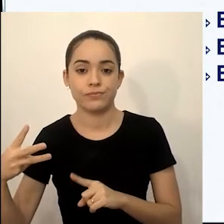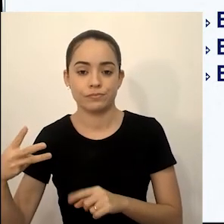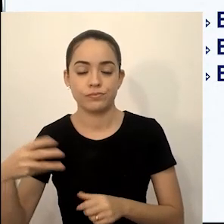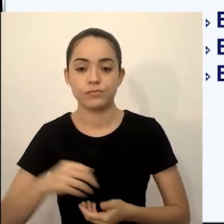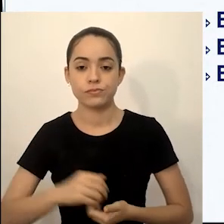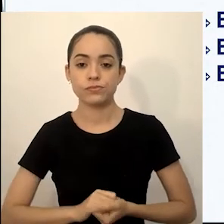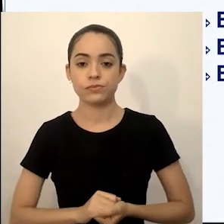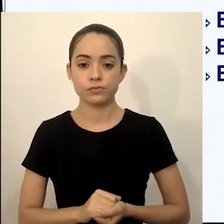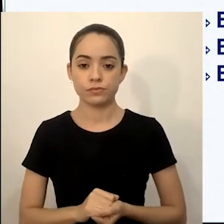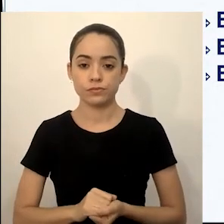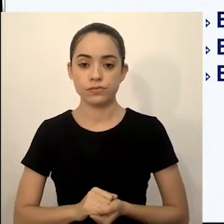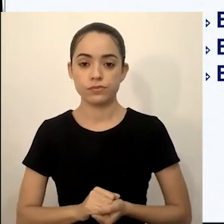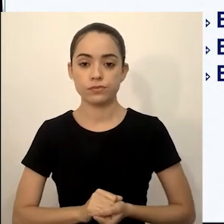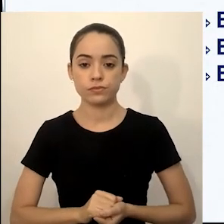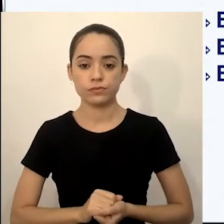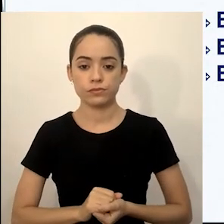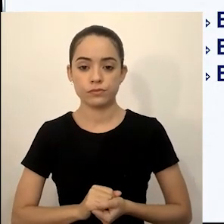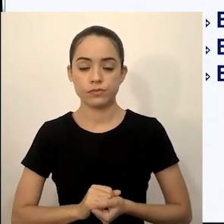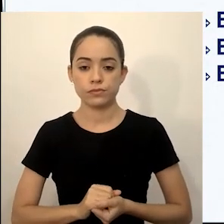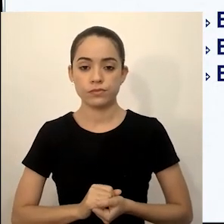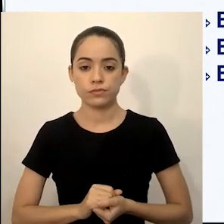A3.